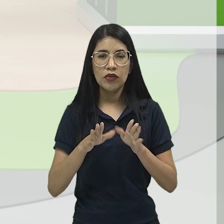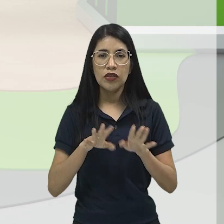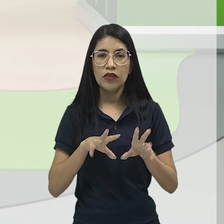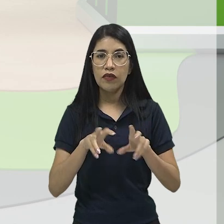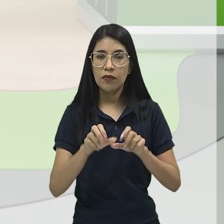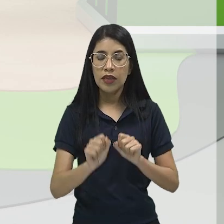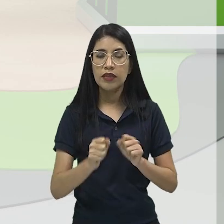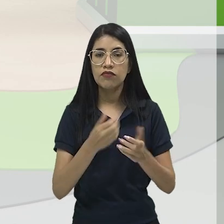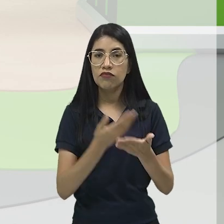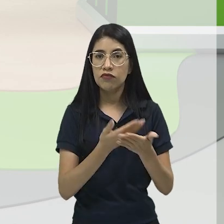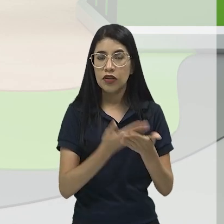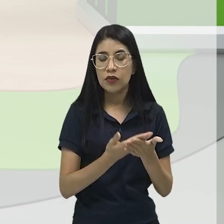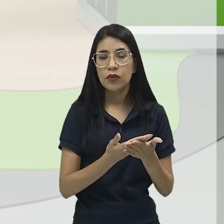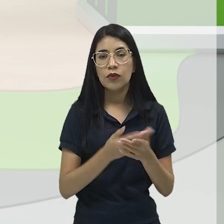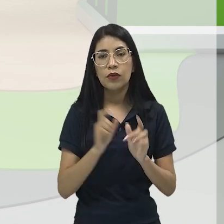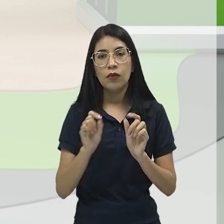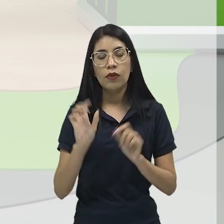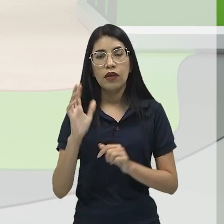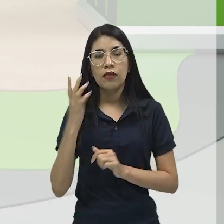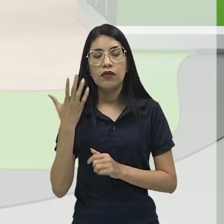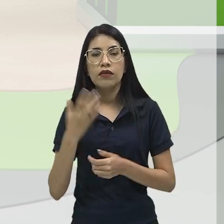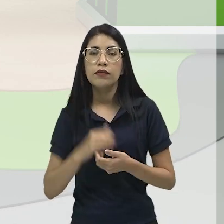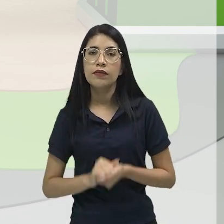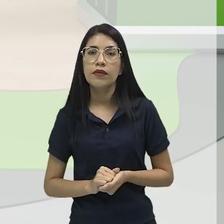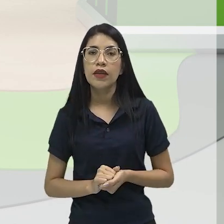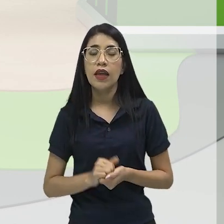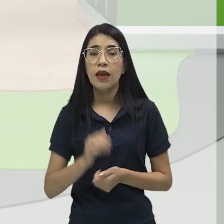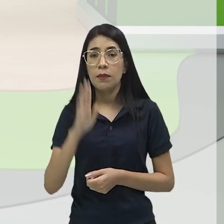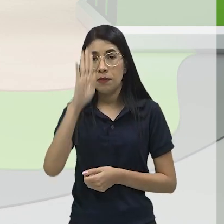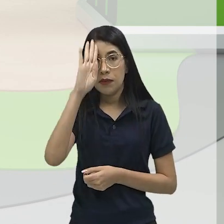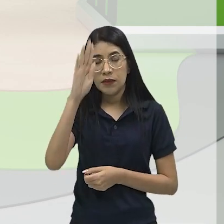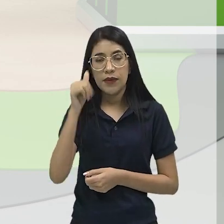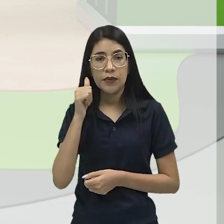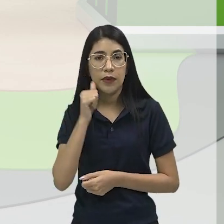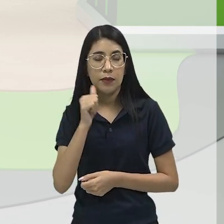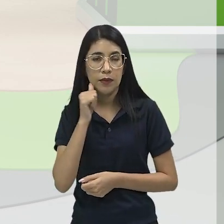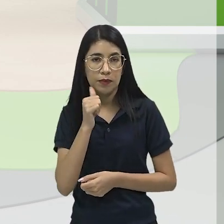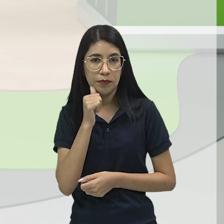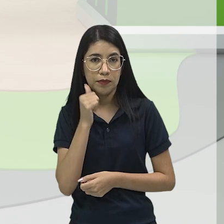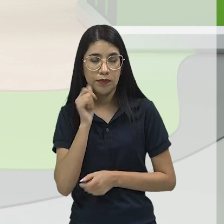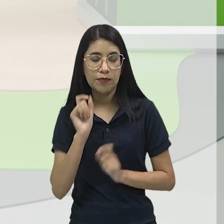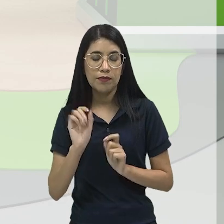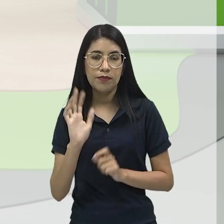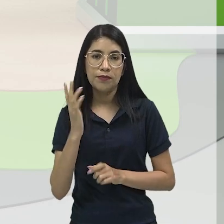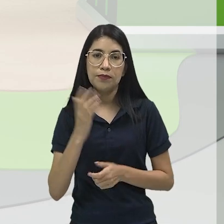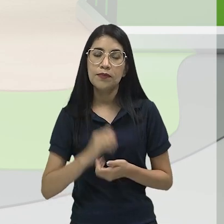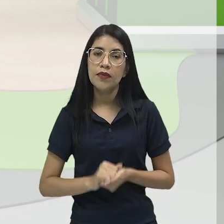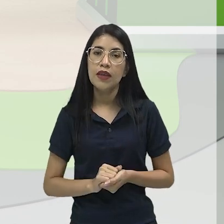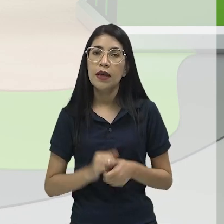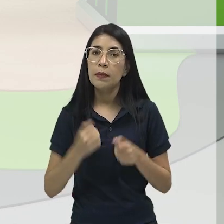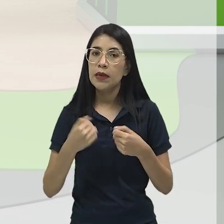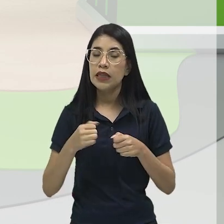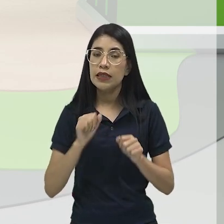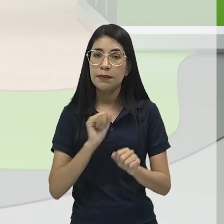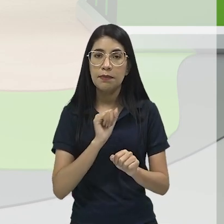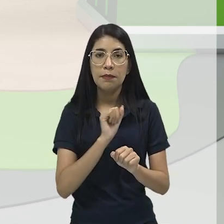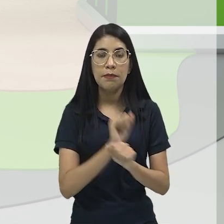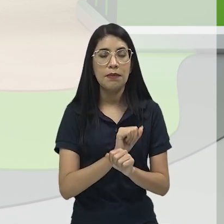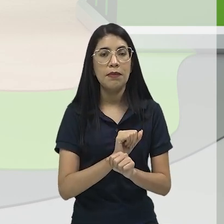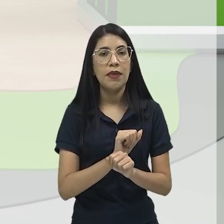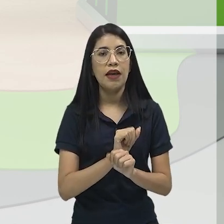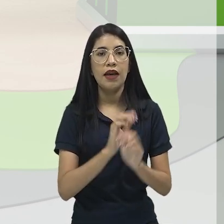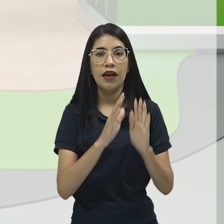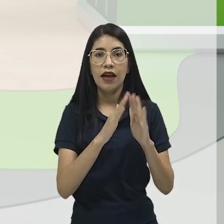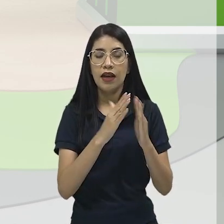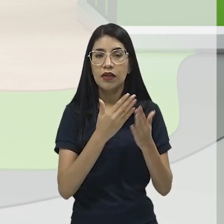formação acadêmica, geralmente, isso aí para a mulher, principalmente a menina, ela tem que dar uma pausa na sua